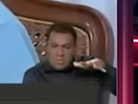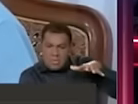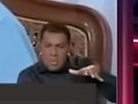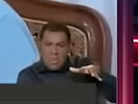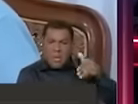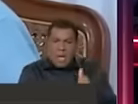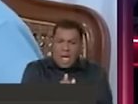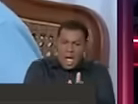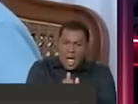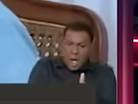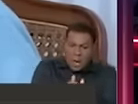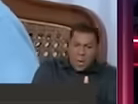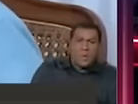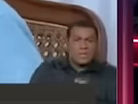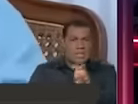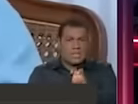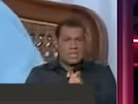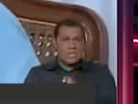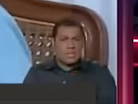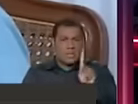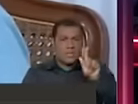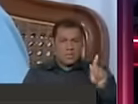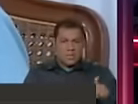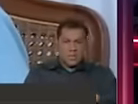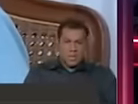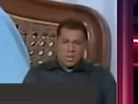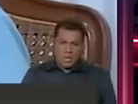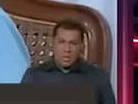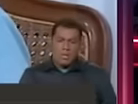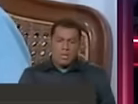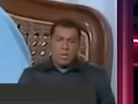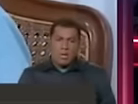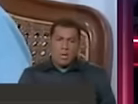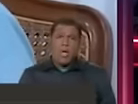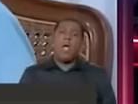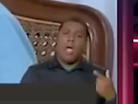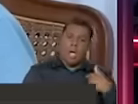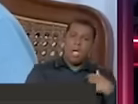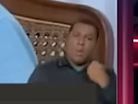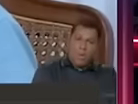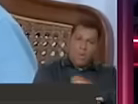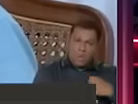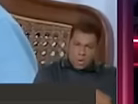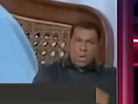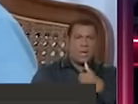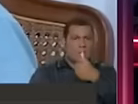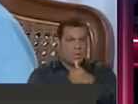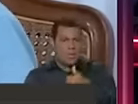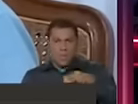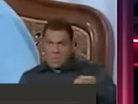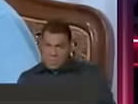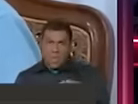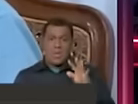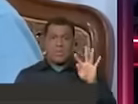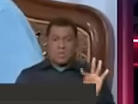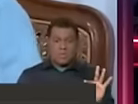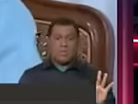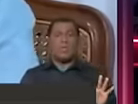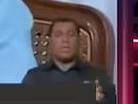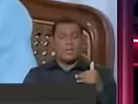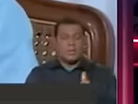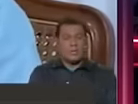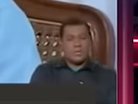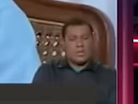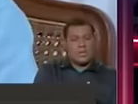caro aí tomei a decisão de importar 1 milhão de Tonelada 1 milhão de Tonelada sa e